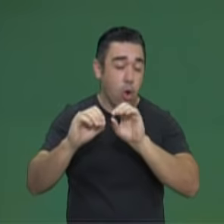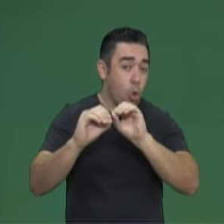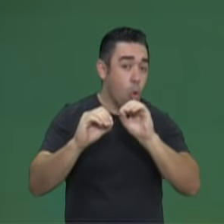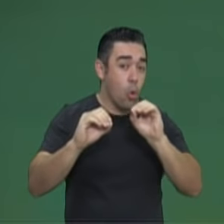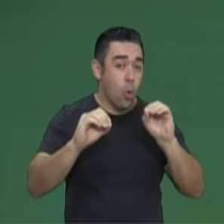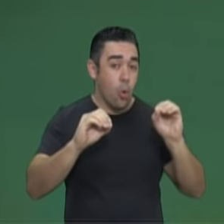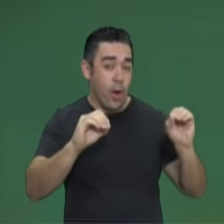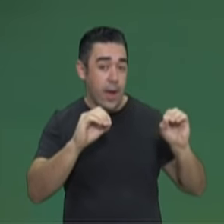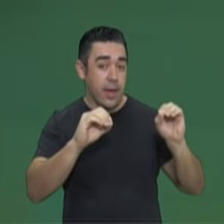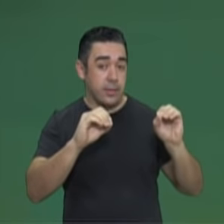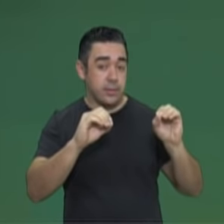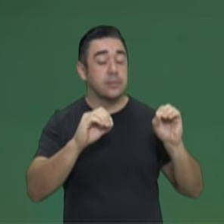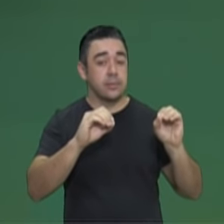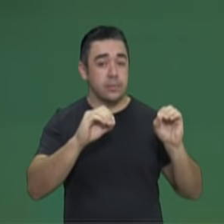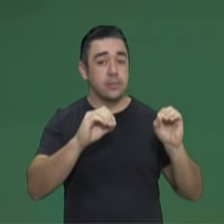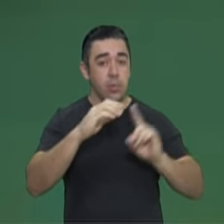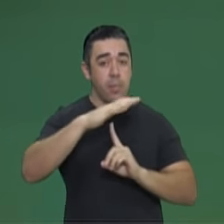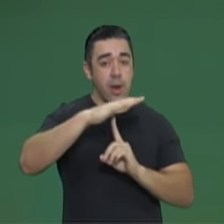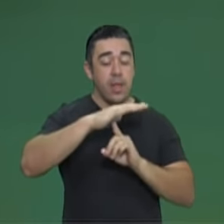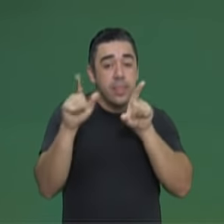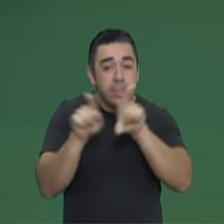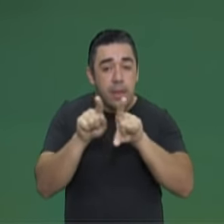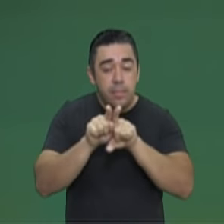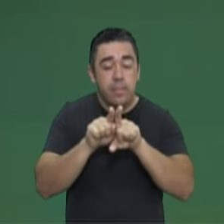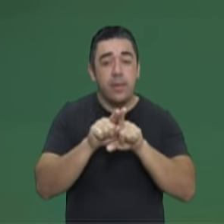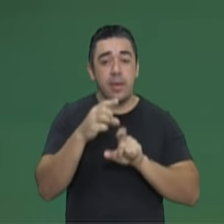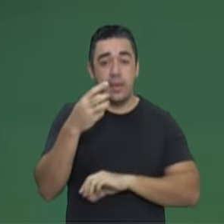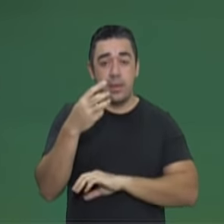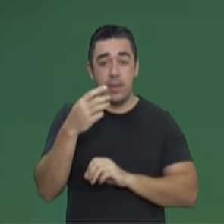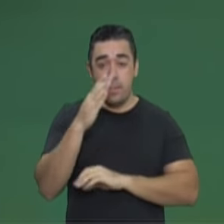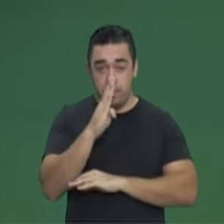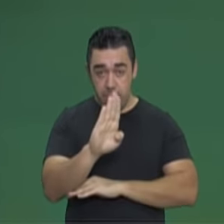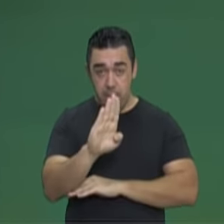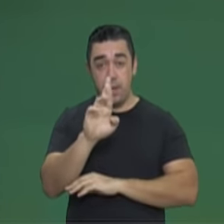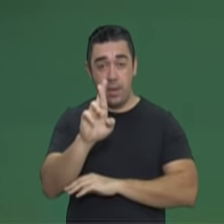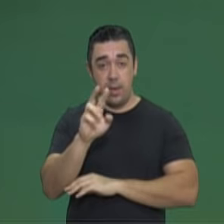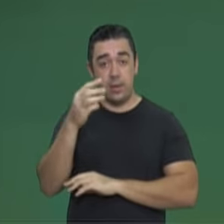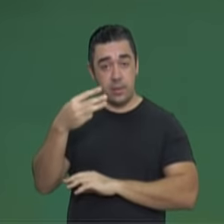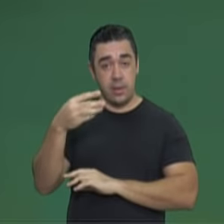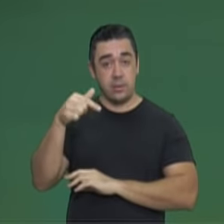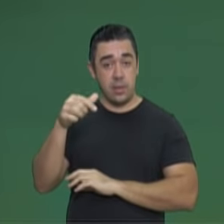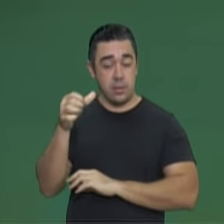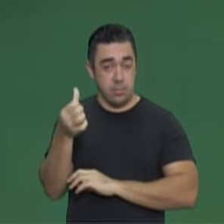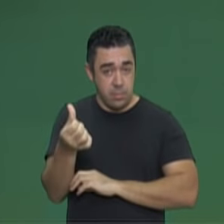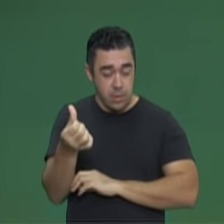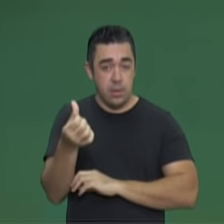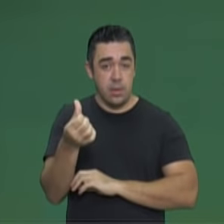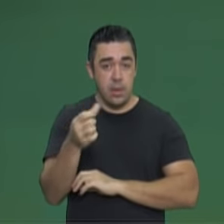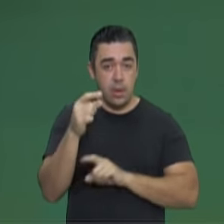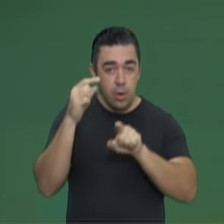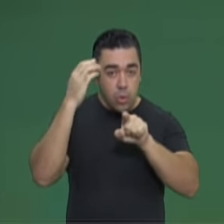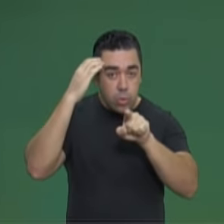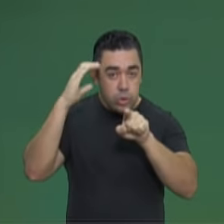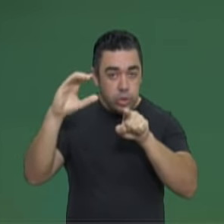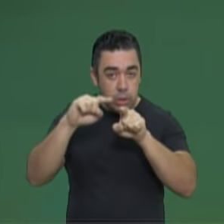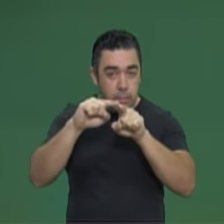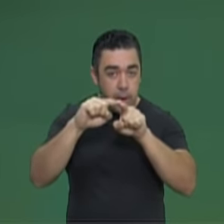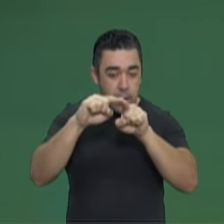do Paraná. E aí nós temos também a BR-376, que faz a ligação de Curitiba com o estado de Santa